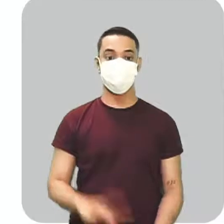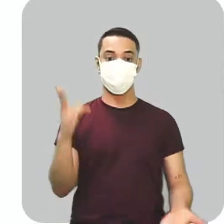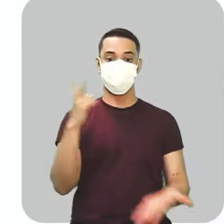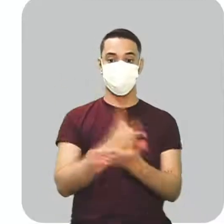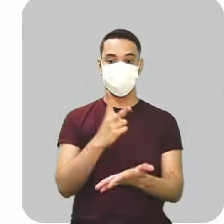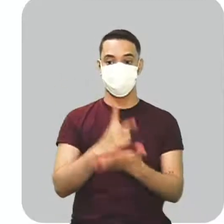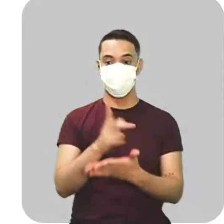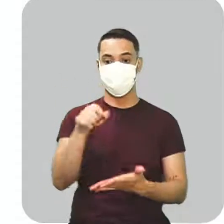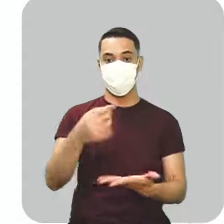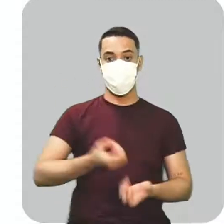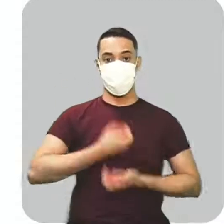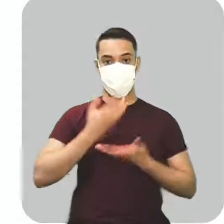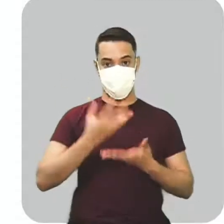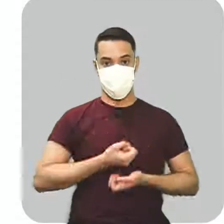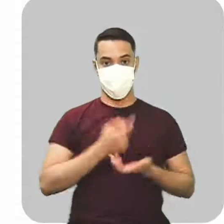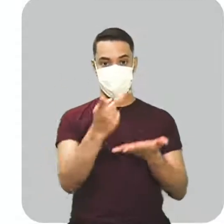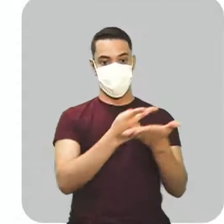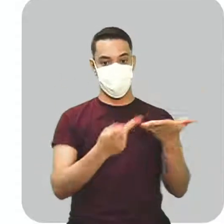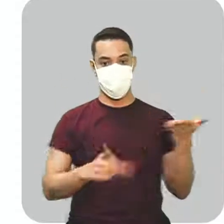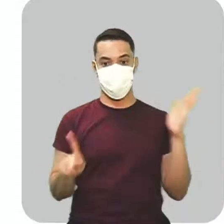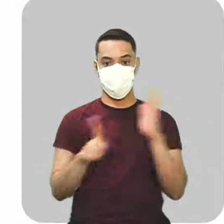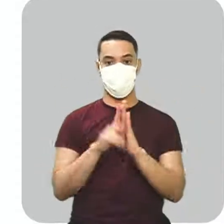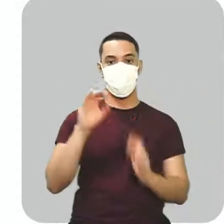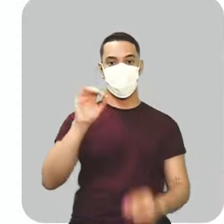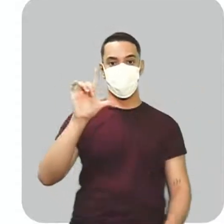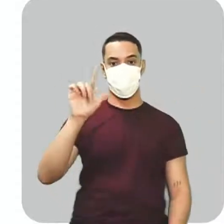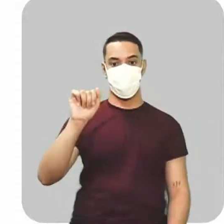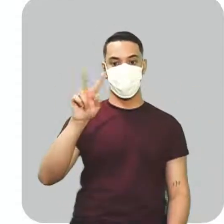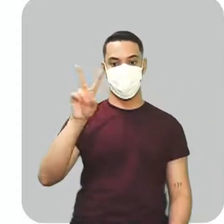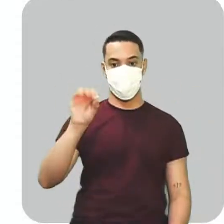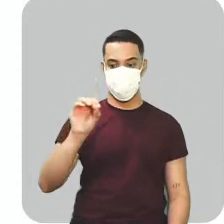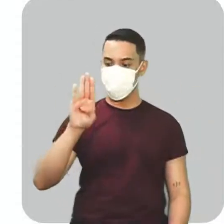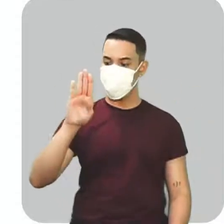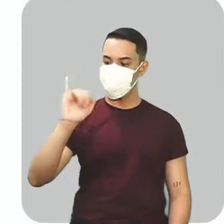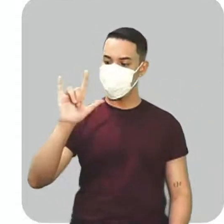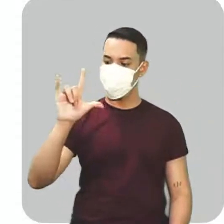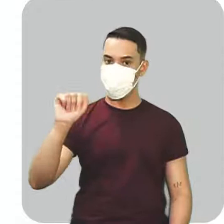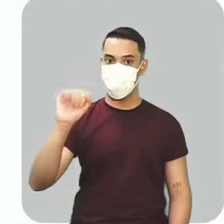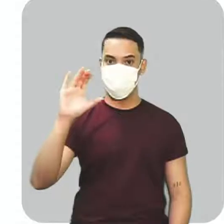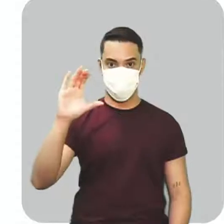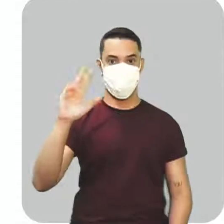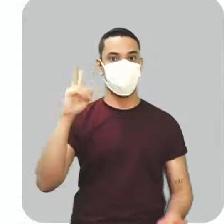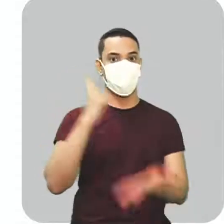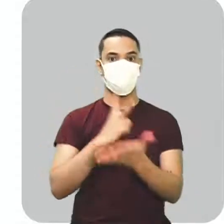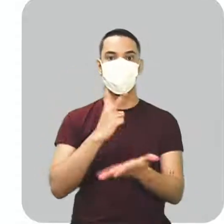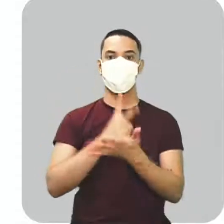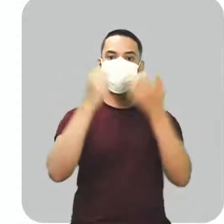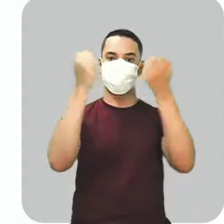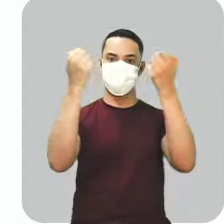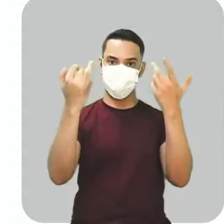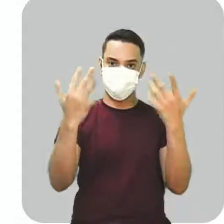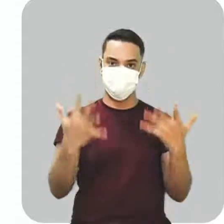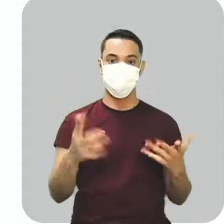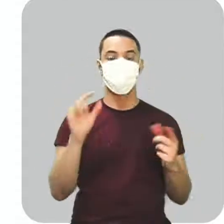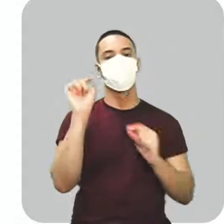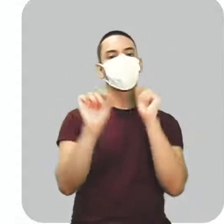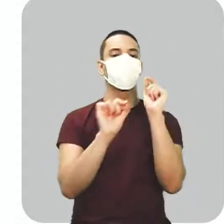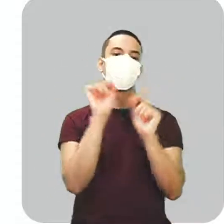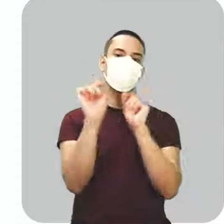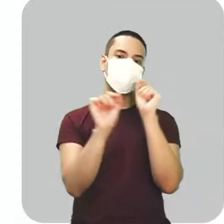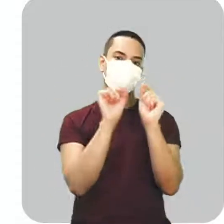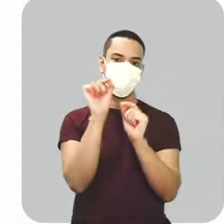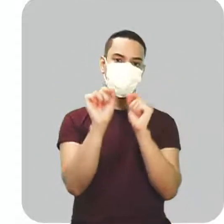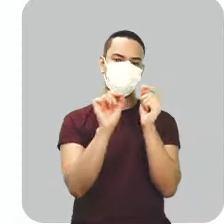o poema, né? Poema de Olavo Bilac, que é aquele que apreciava